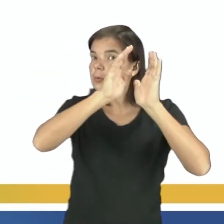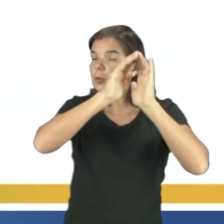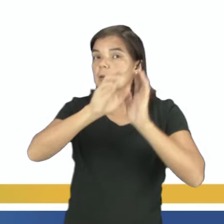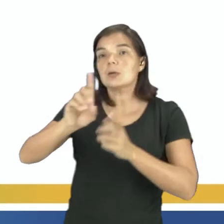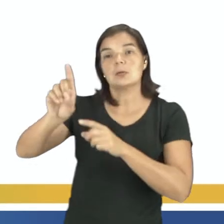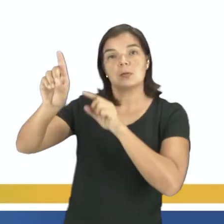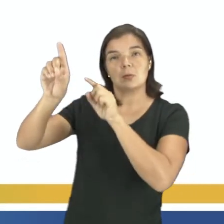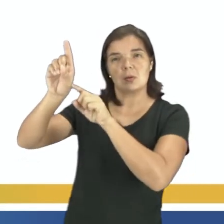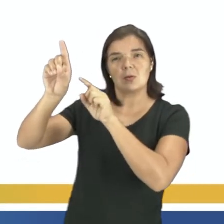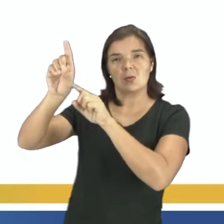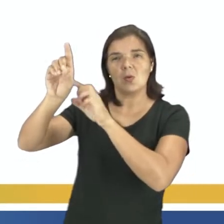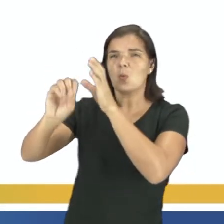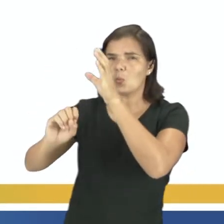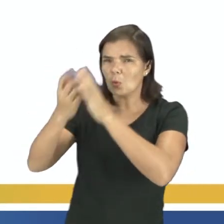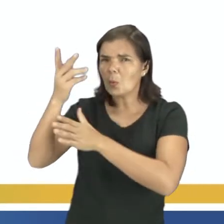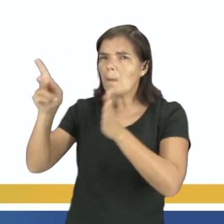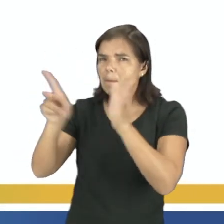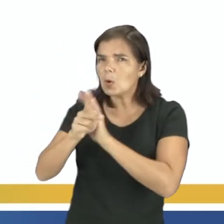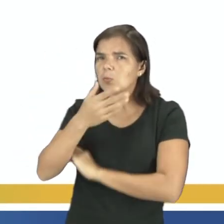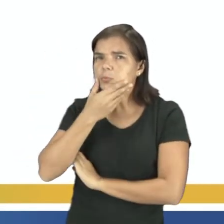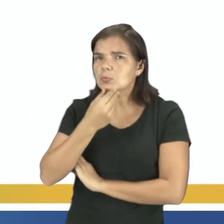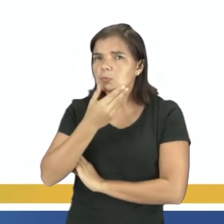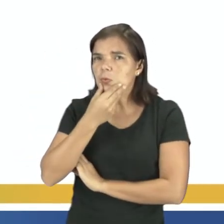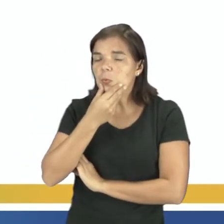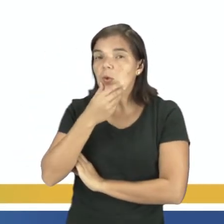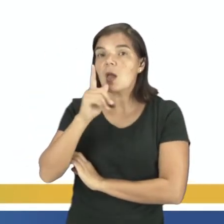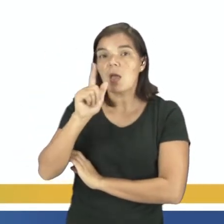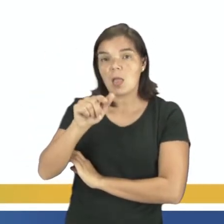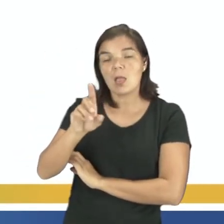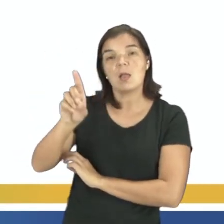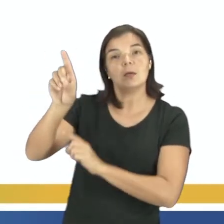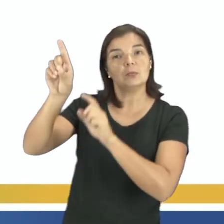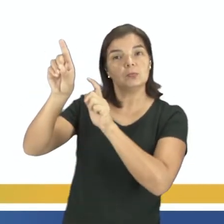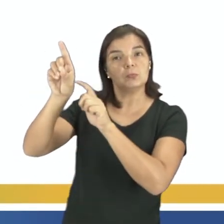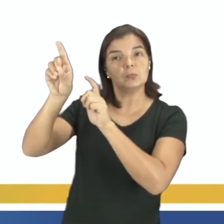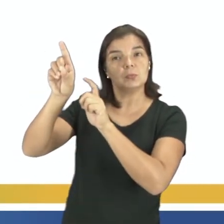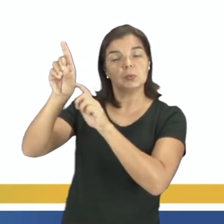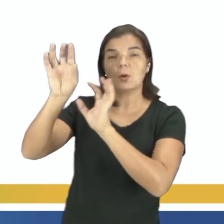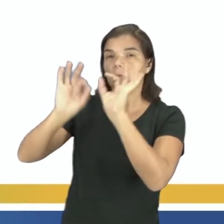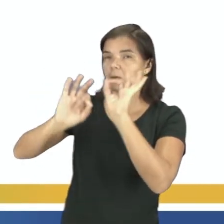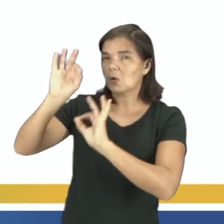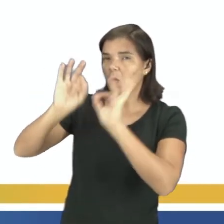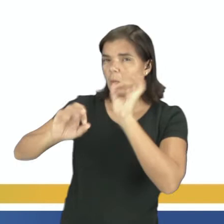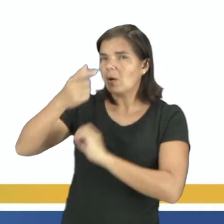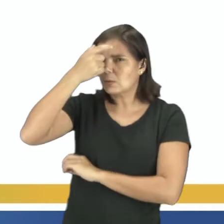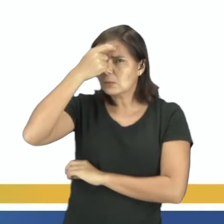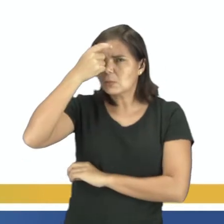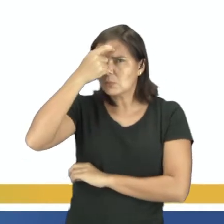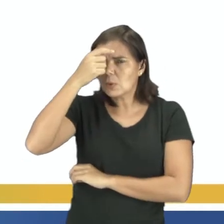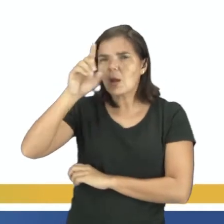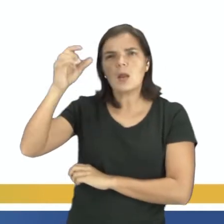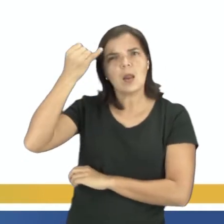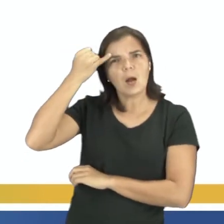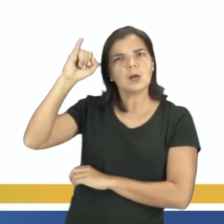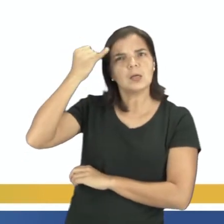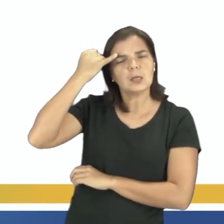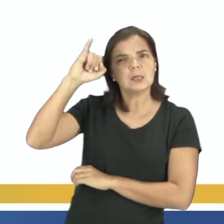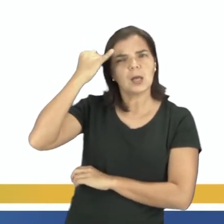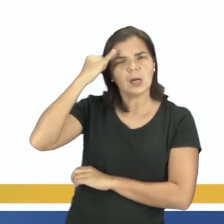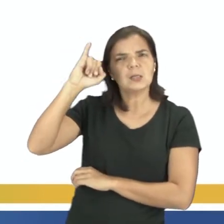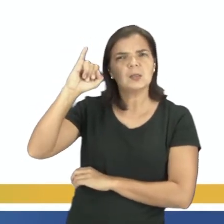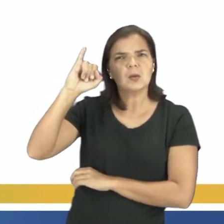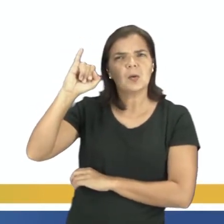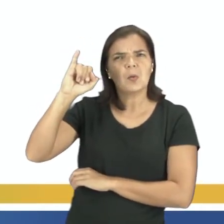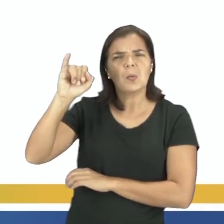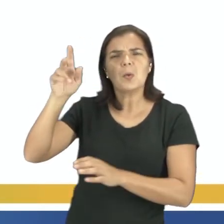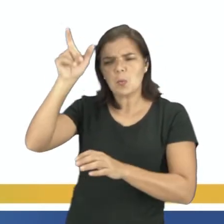Deus criado pelo próprio homem? Ele é um produto da elaboração racional, ele é uma ideia criada, inventada